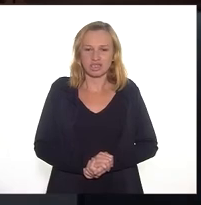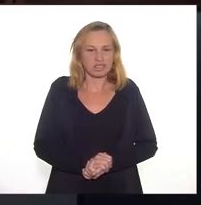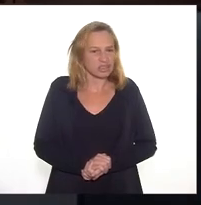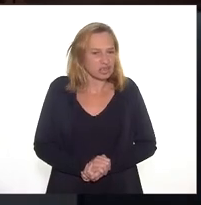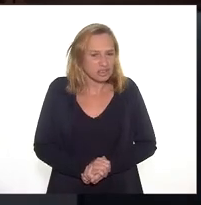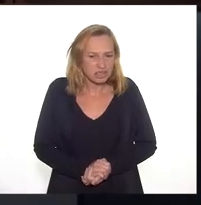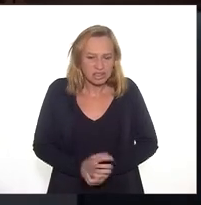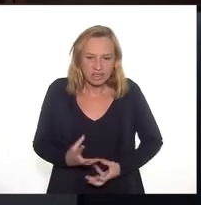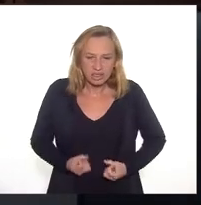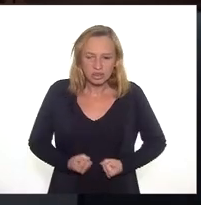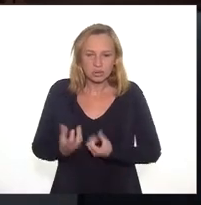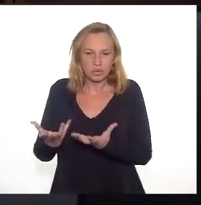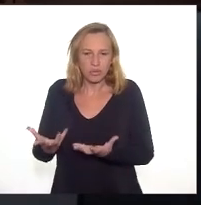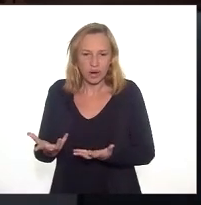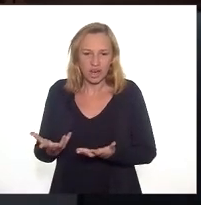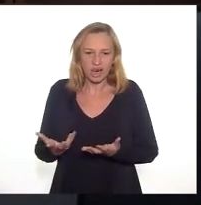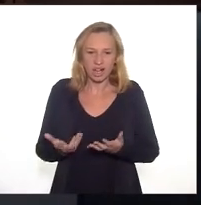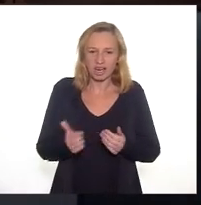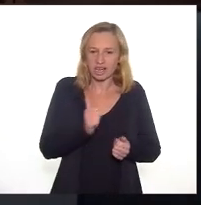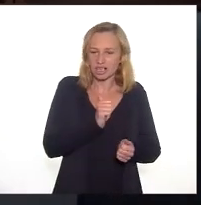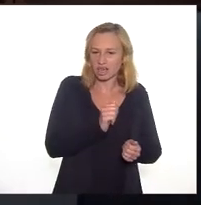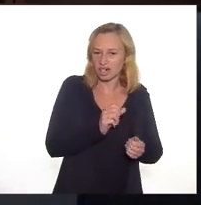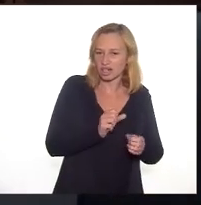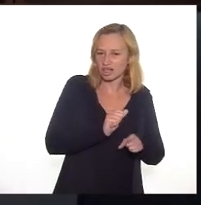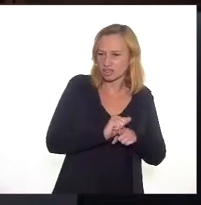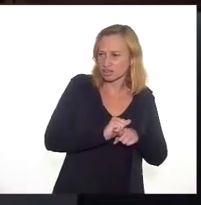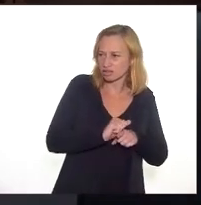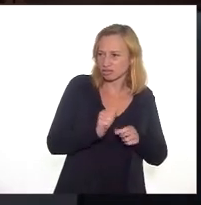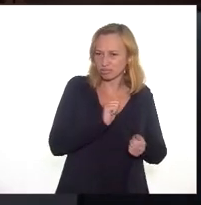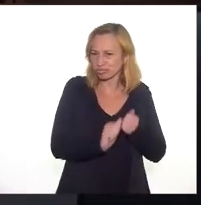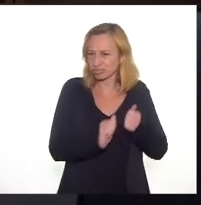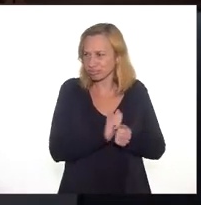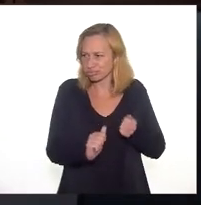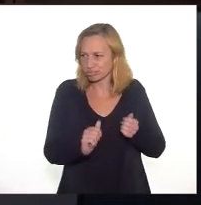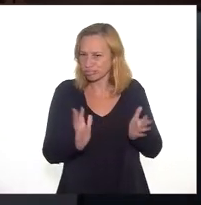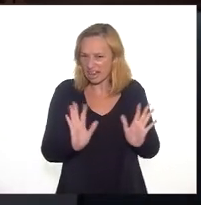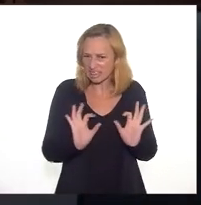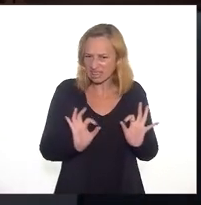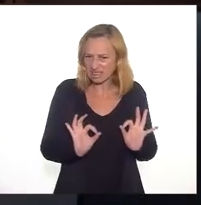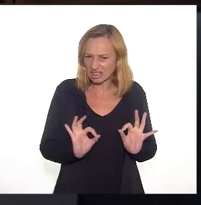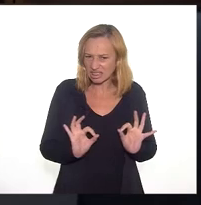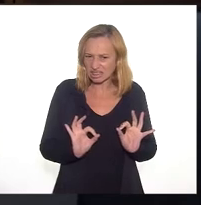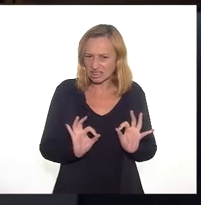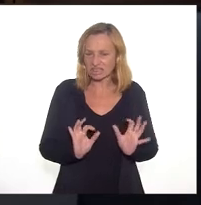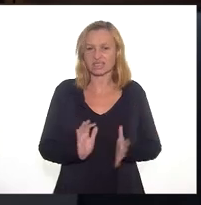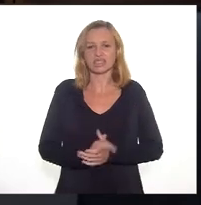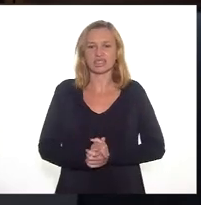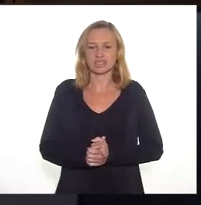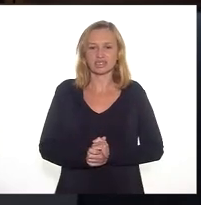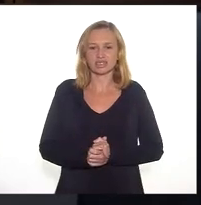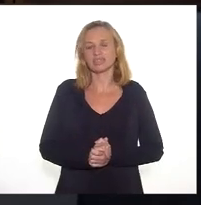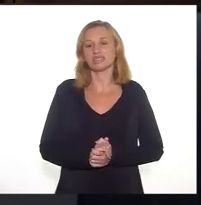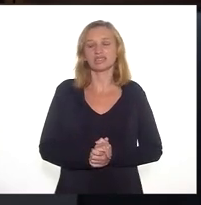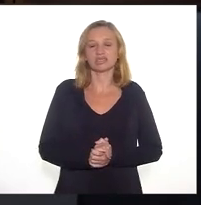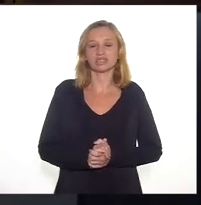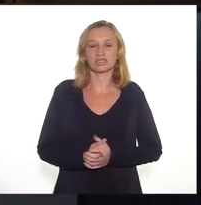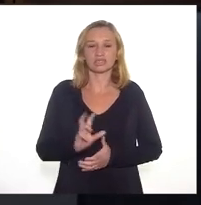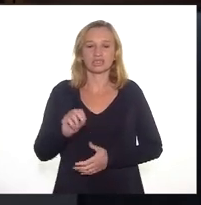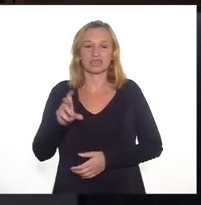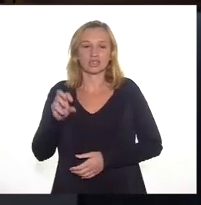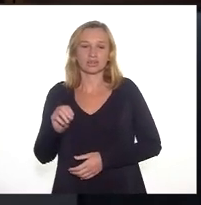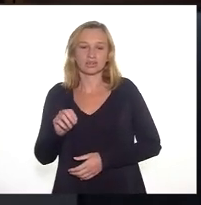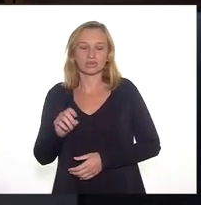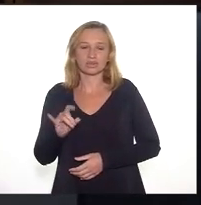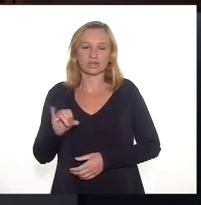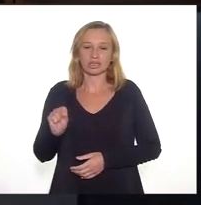vai doar a chuteira, não? Canela, Rubem Bom Tempo, Samuel, eu, Brazão, eu Max. Valdo Ceasa, Luiz